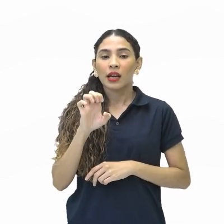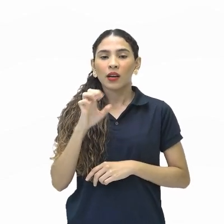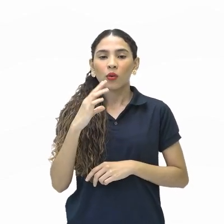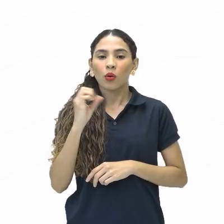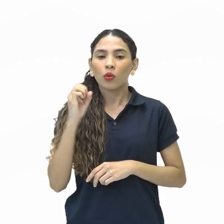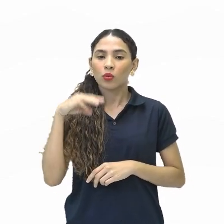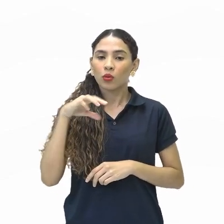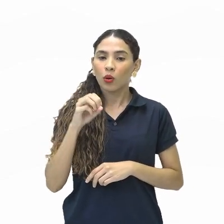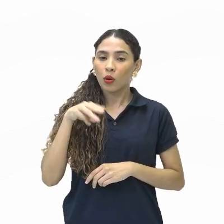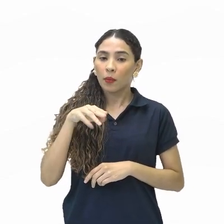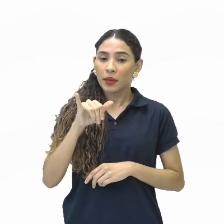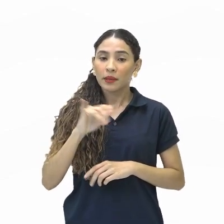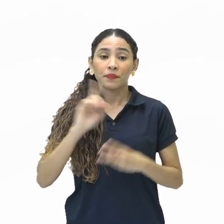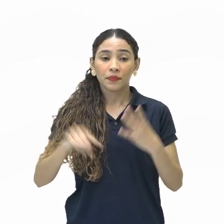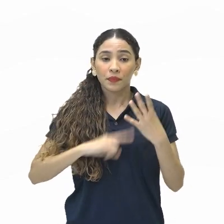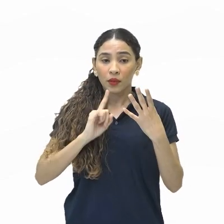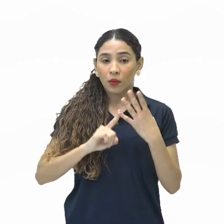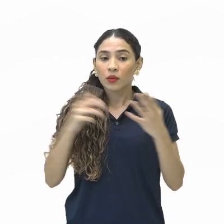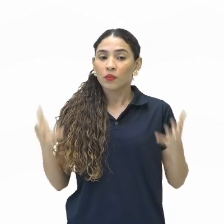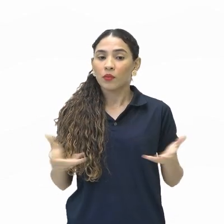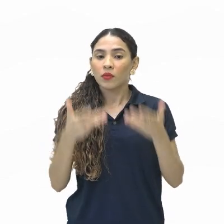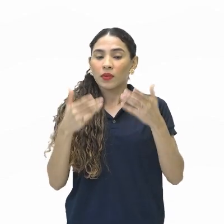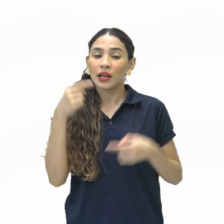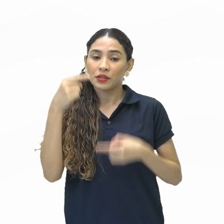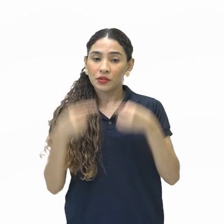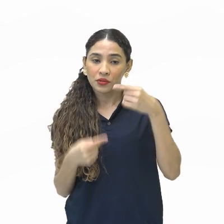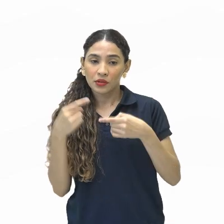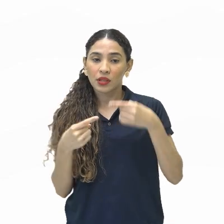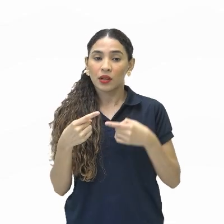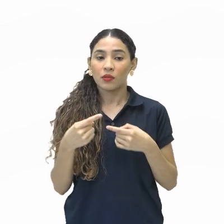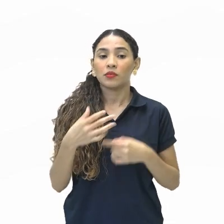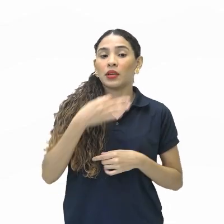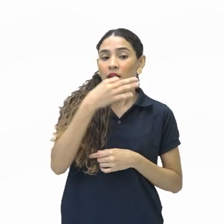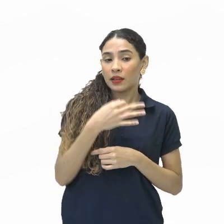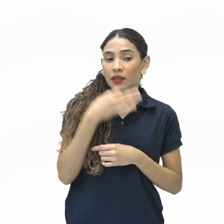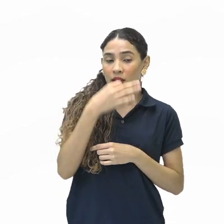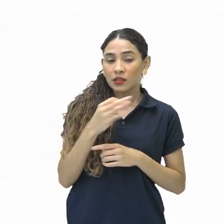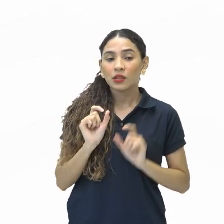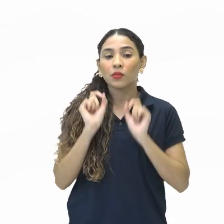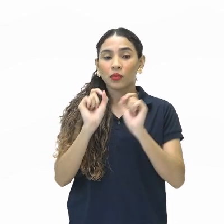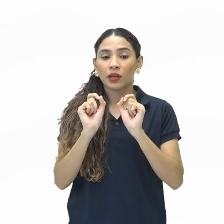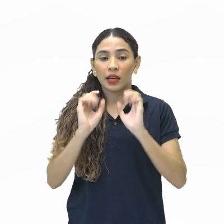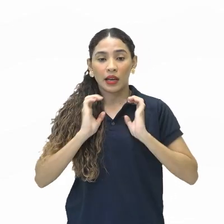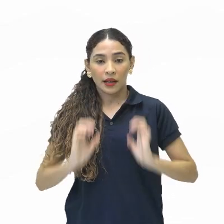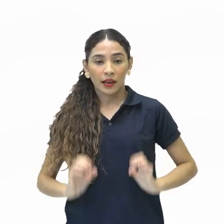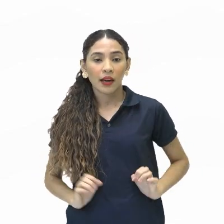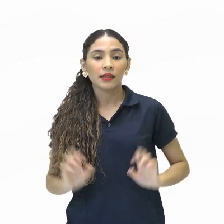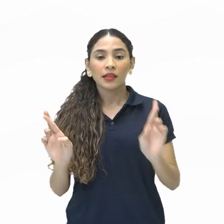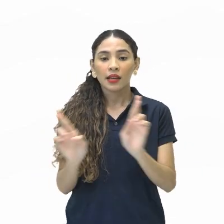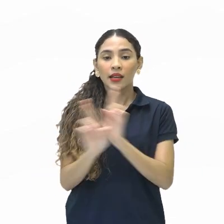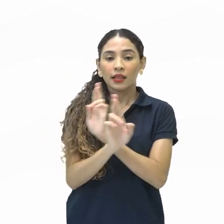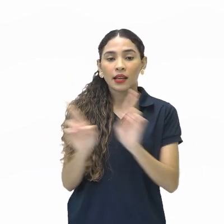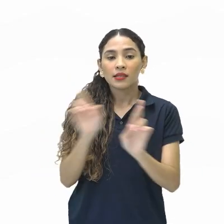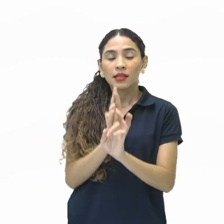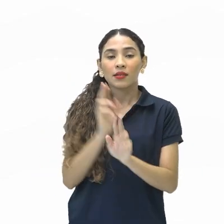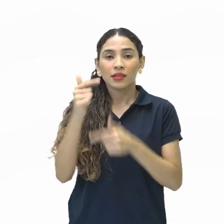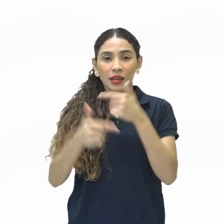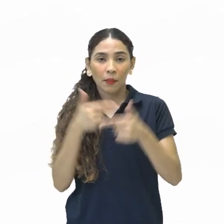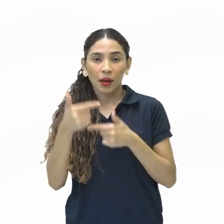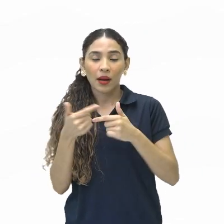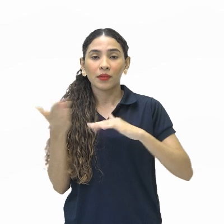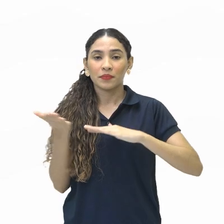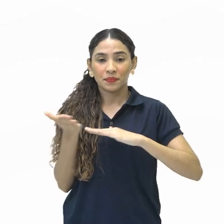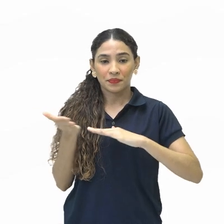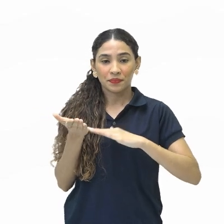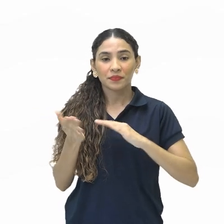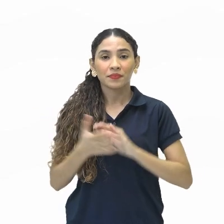né? E 4, promover uma discussão crítica sobre a ética nas relações de